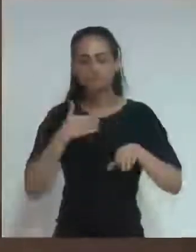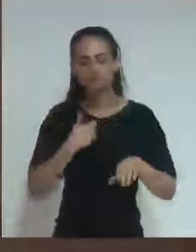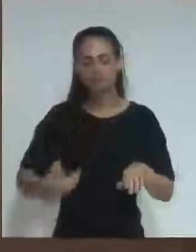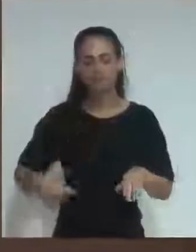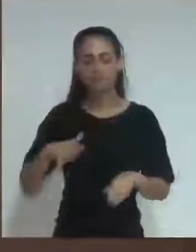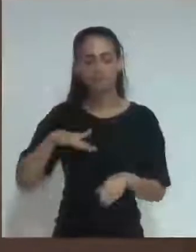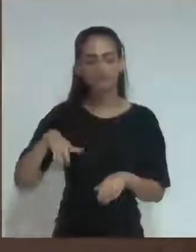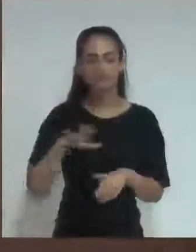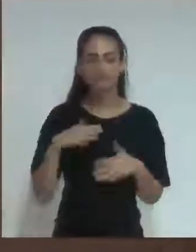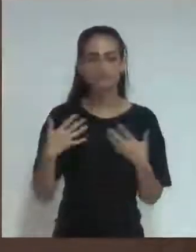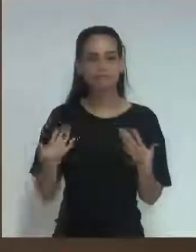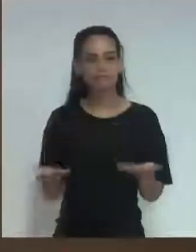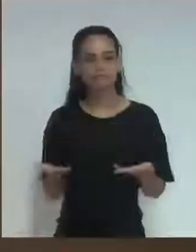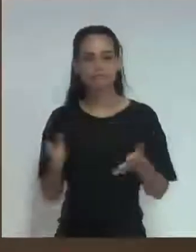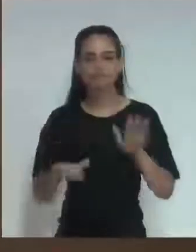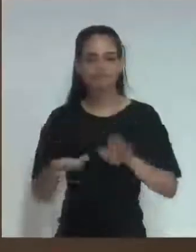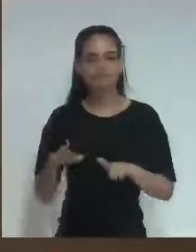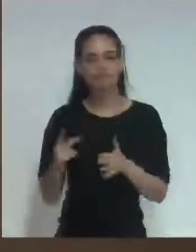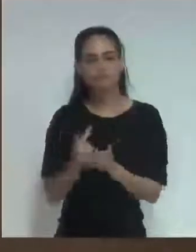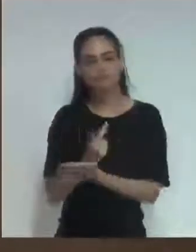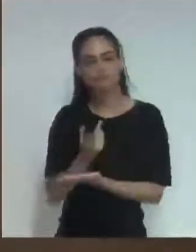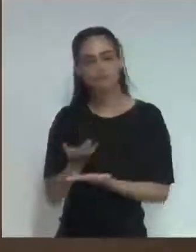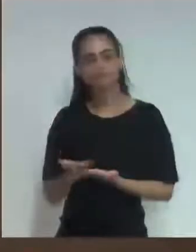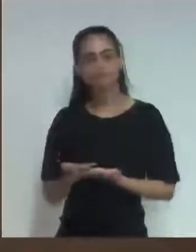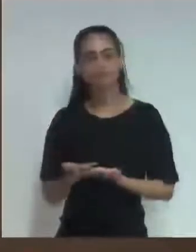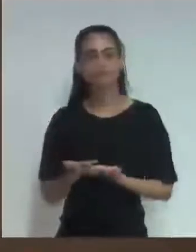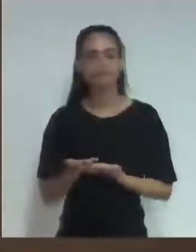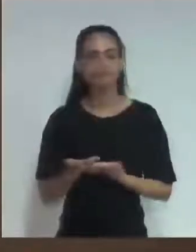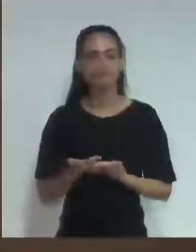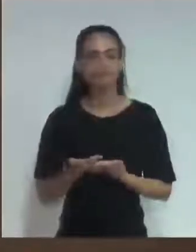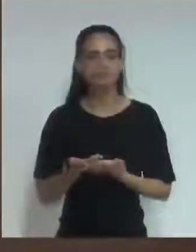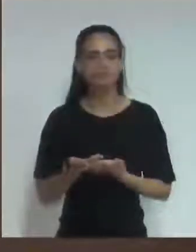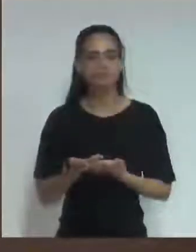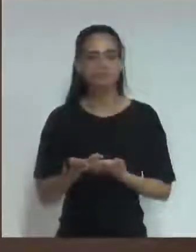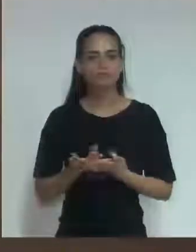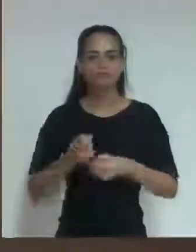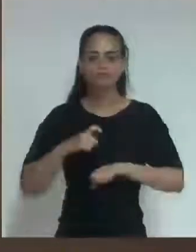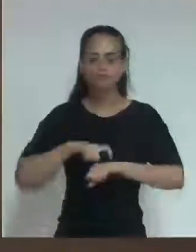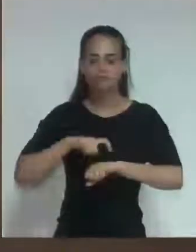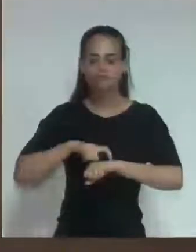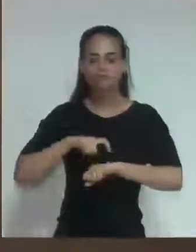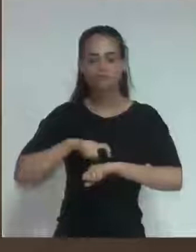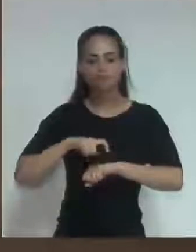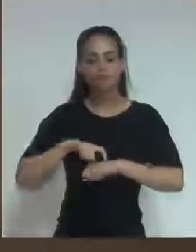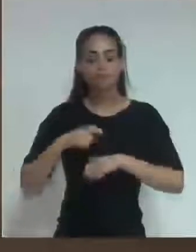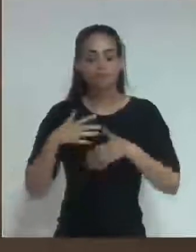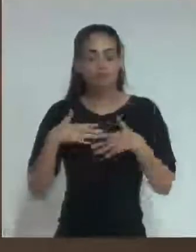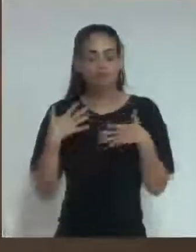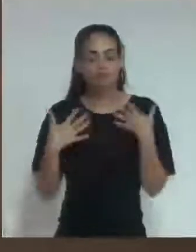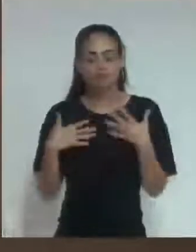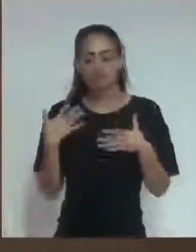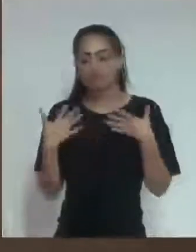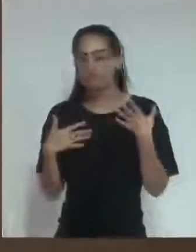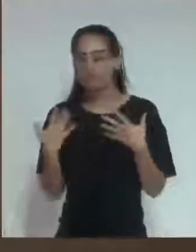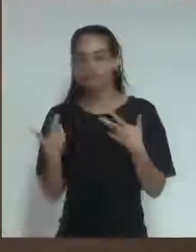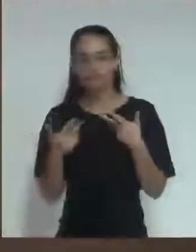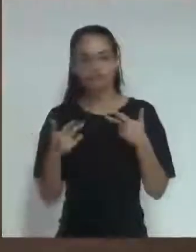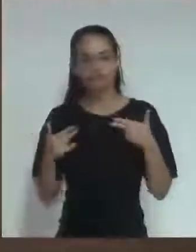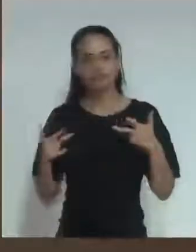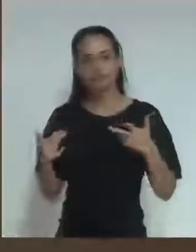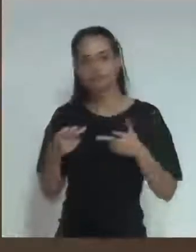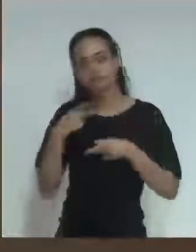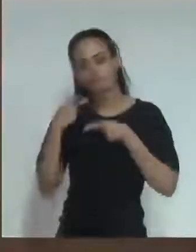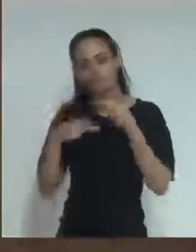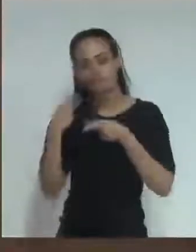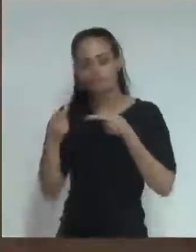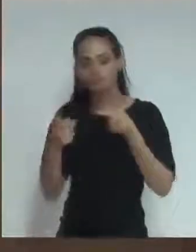sujeito a essas situações, a esses momentos, a divergências, momentos de maior entusiasmo, né? Enfim,